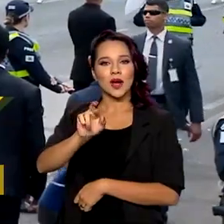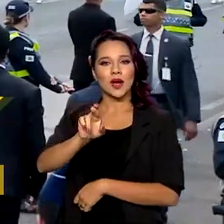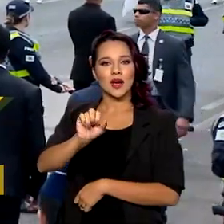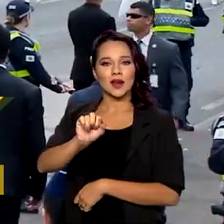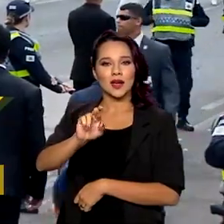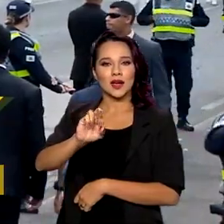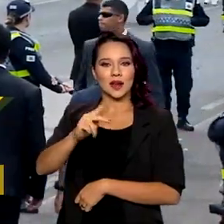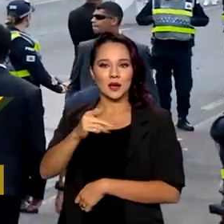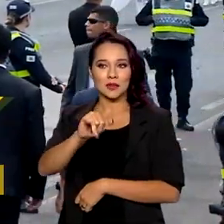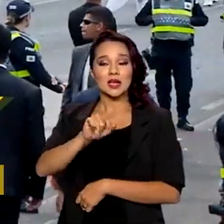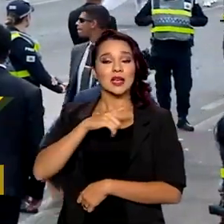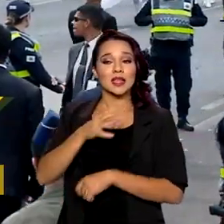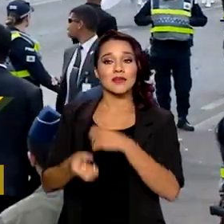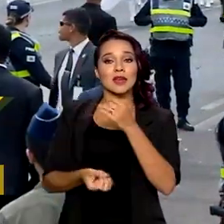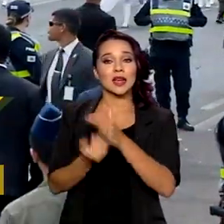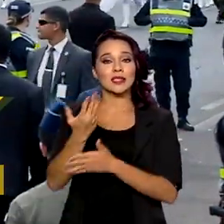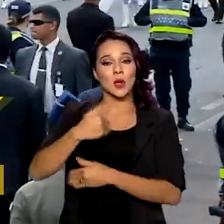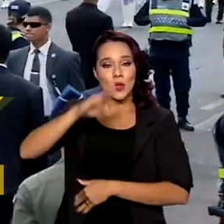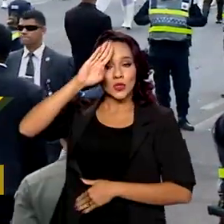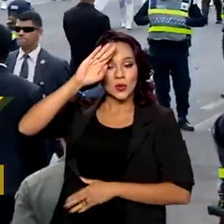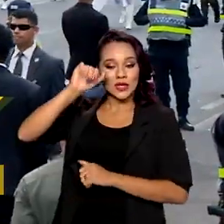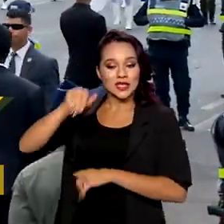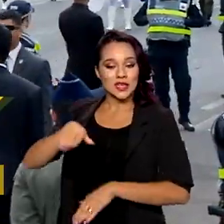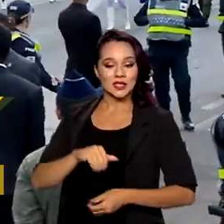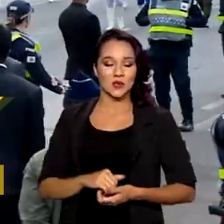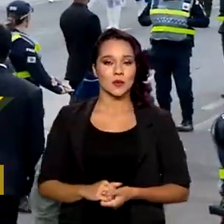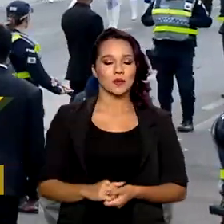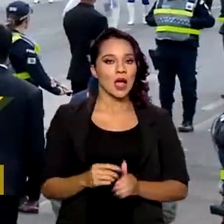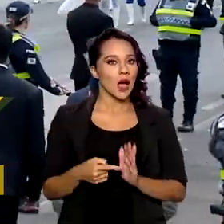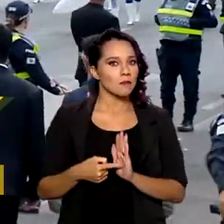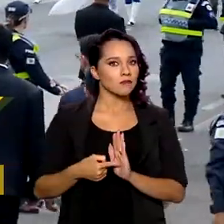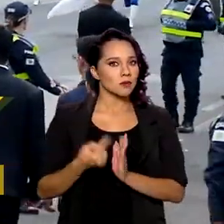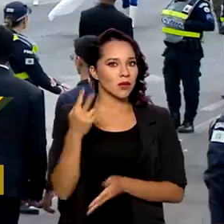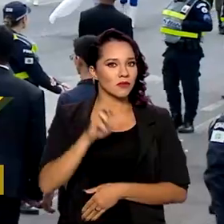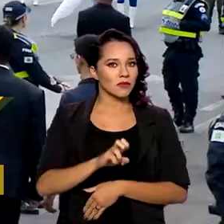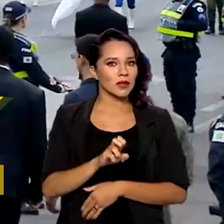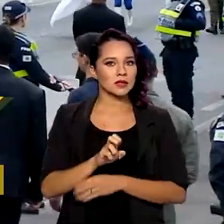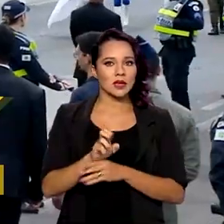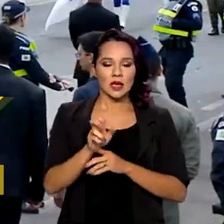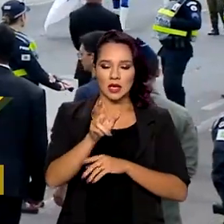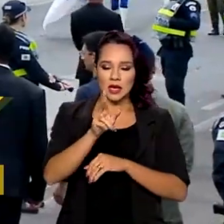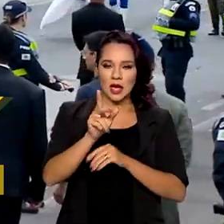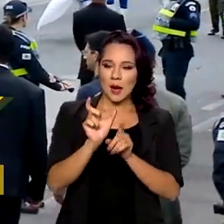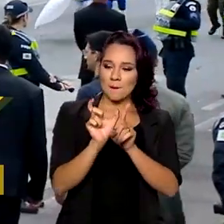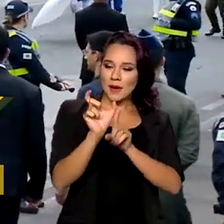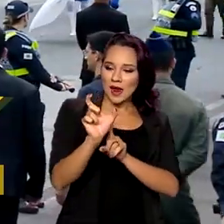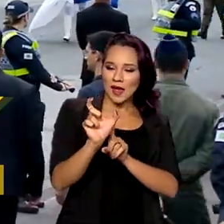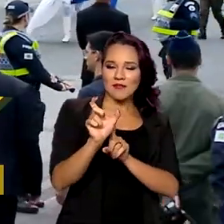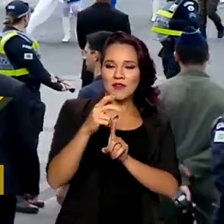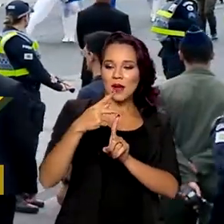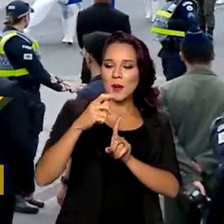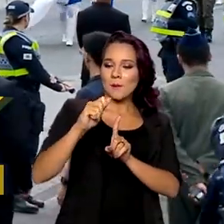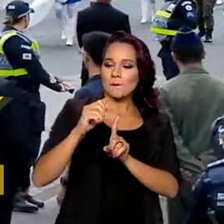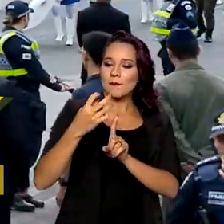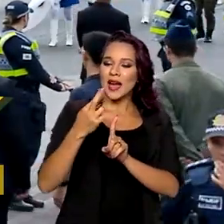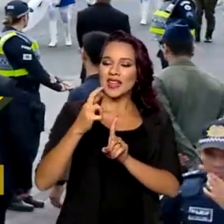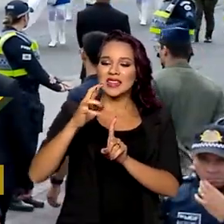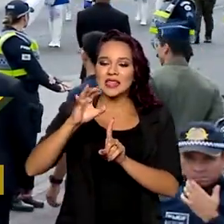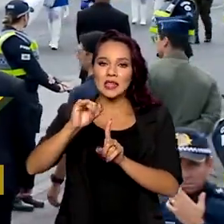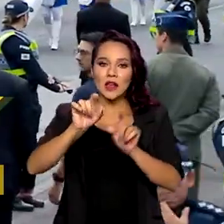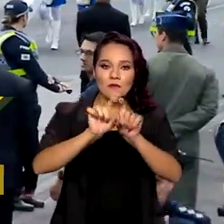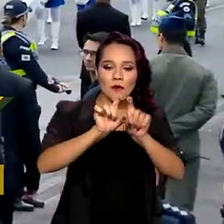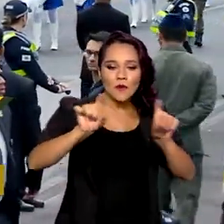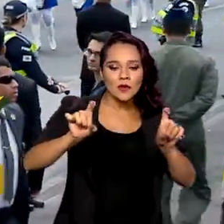também à criação do Exército, né. E a primeira vez que a palavra pátria foi citada, né, na nossa história foi